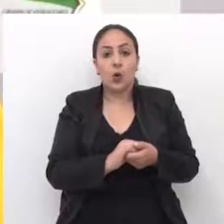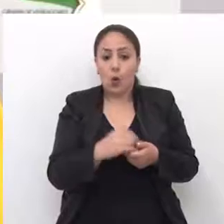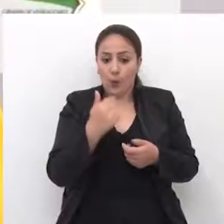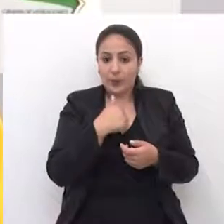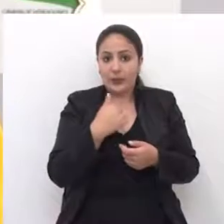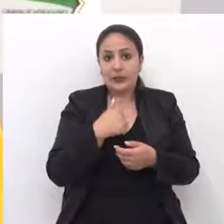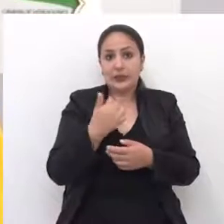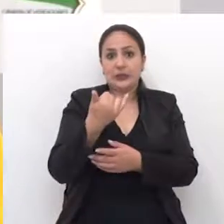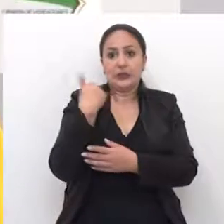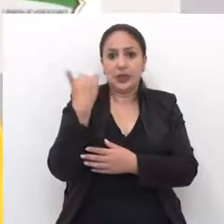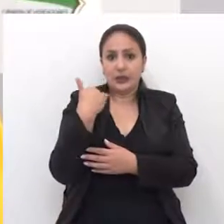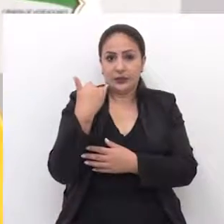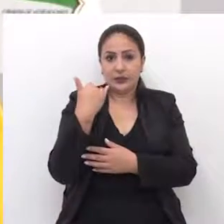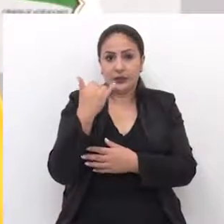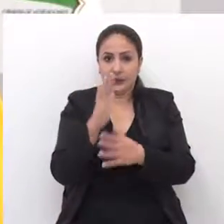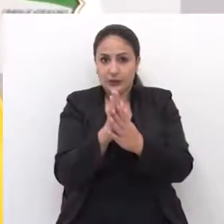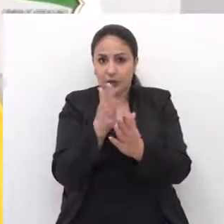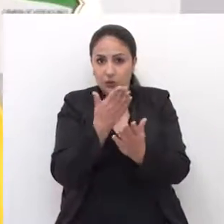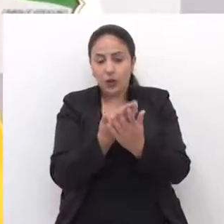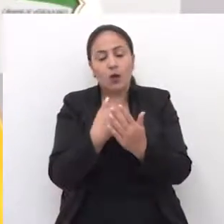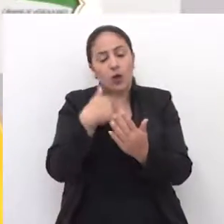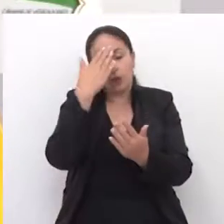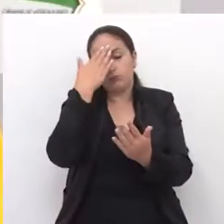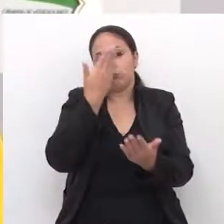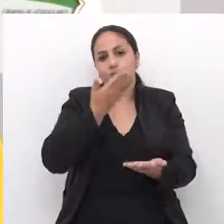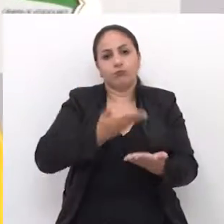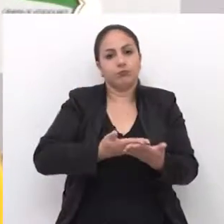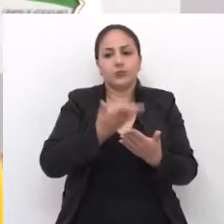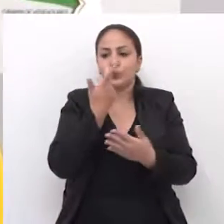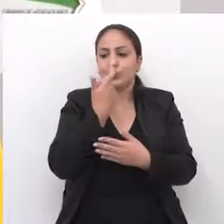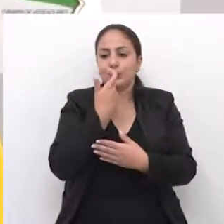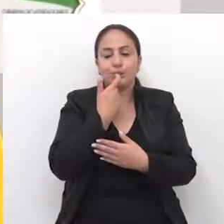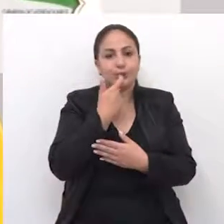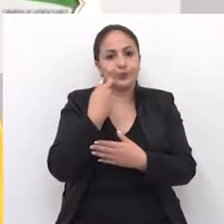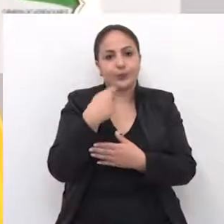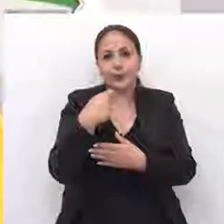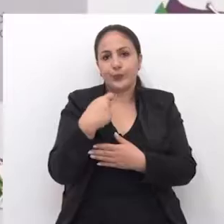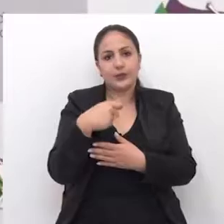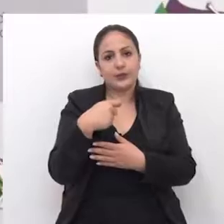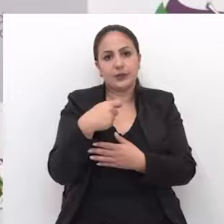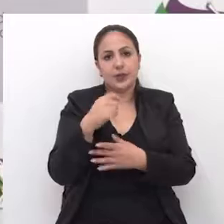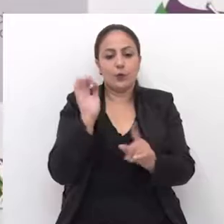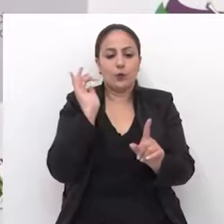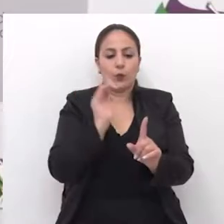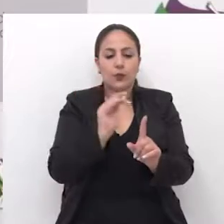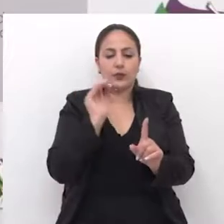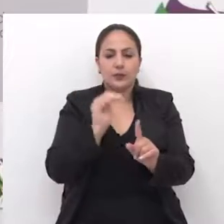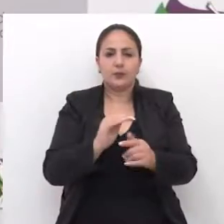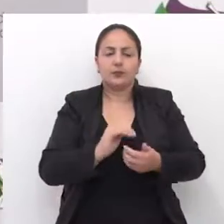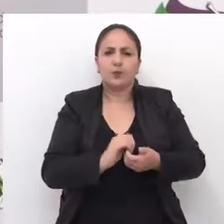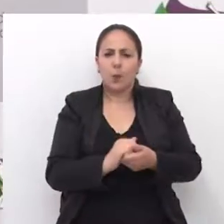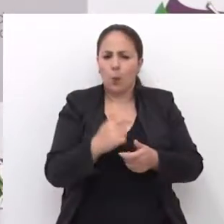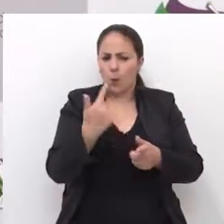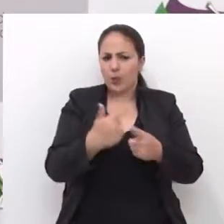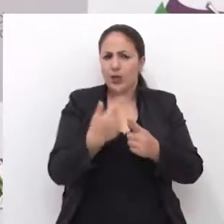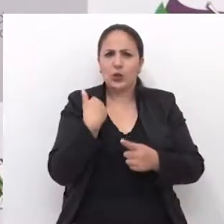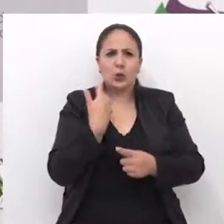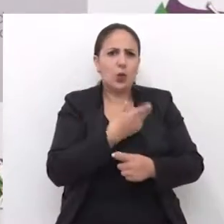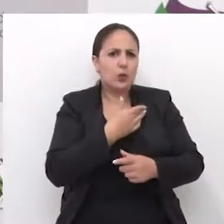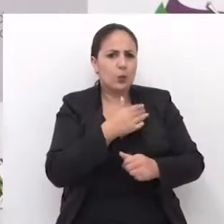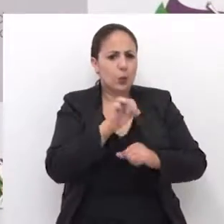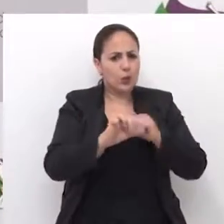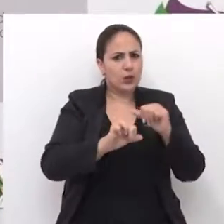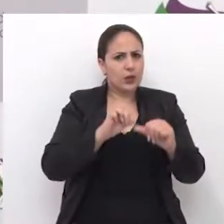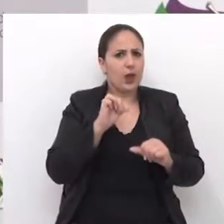escolar, né? E acredito que as crianças não devem ser influenciadas. Por que nós haveríamos de mudar a sexualidade de